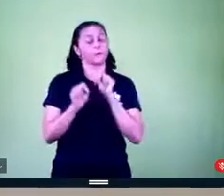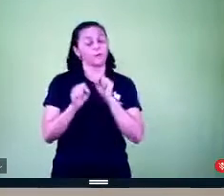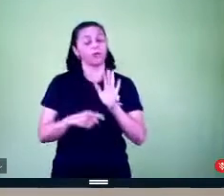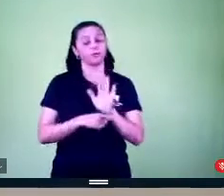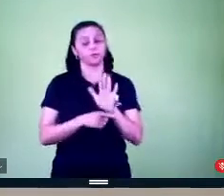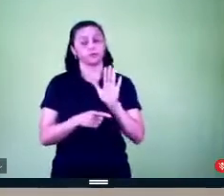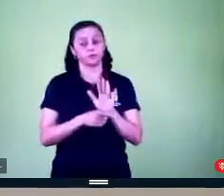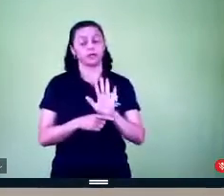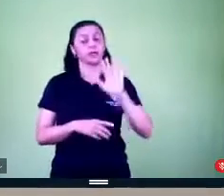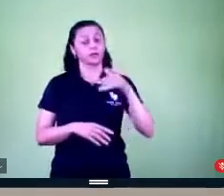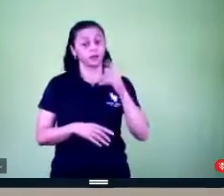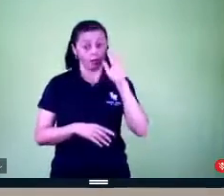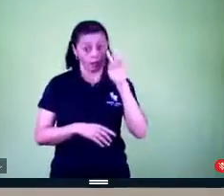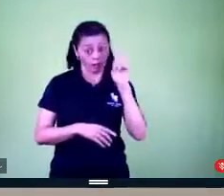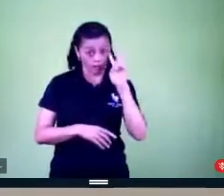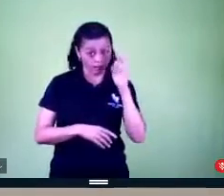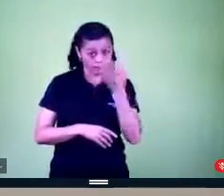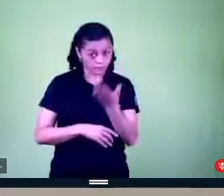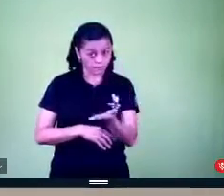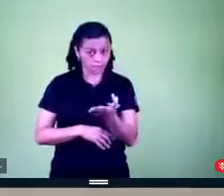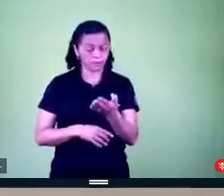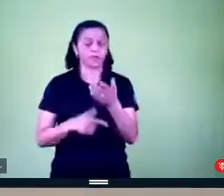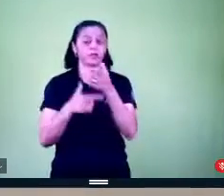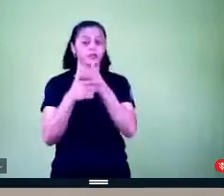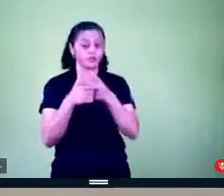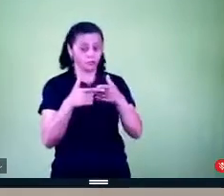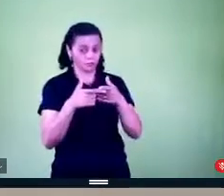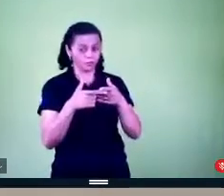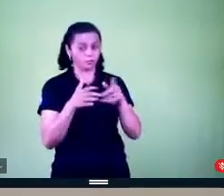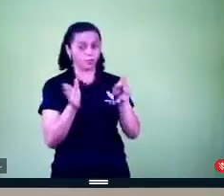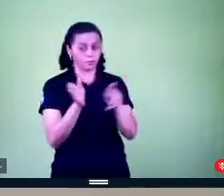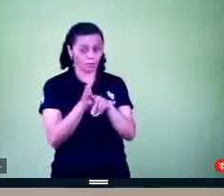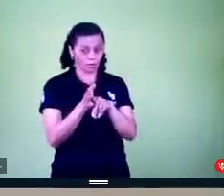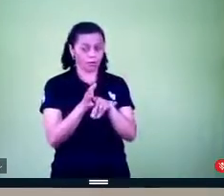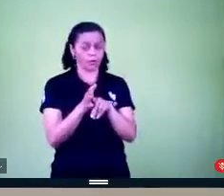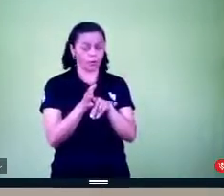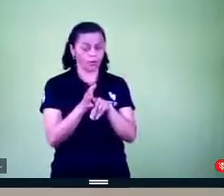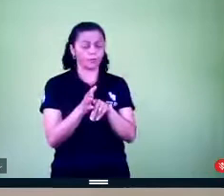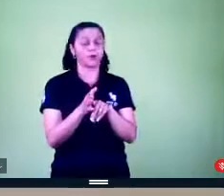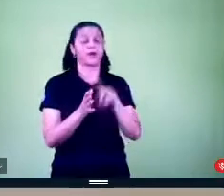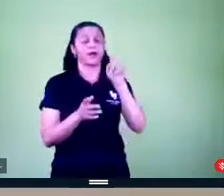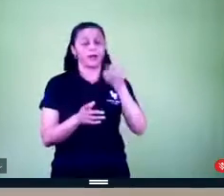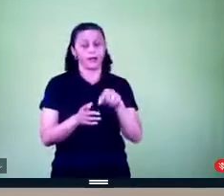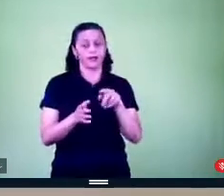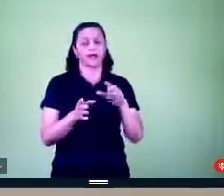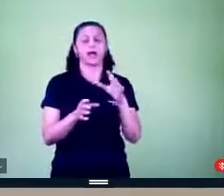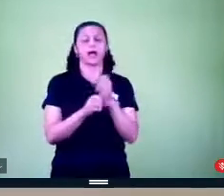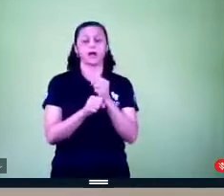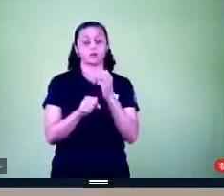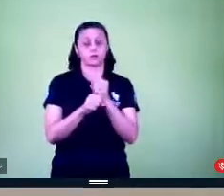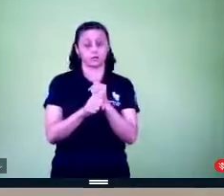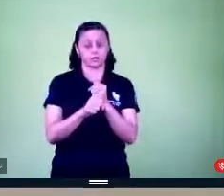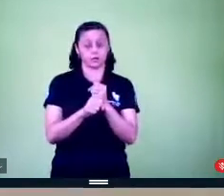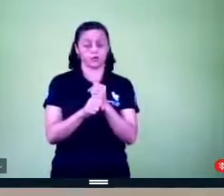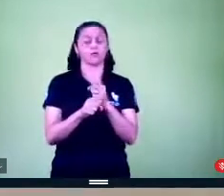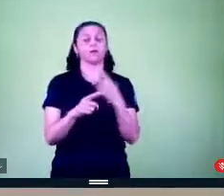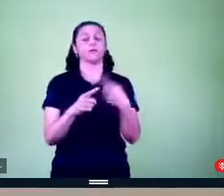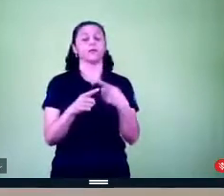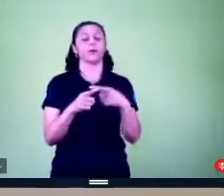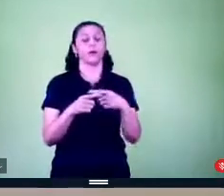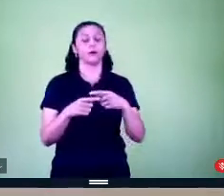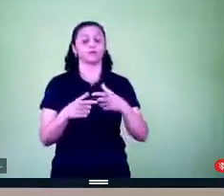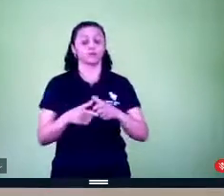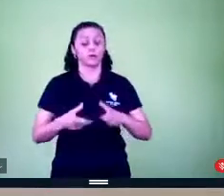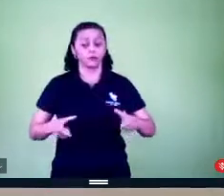resistor próprio, dividido pela soma deles, que era o equivalente no série, né? Aqui é o contrário. O I1 é